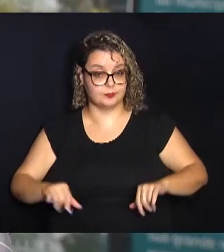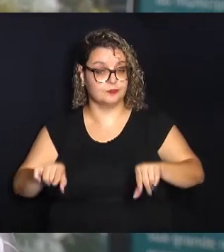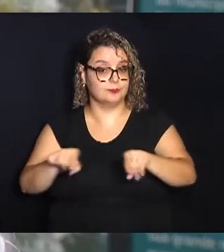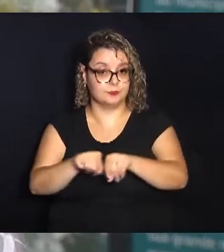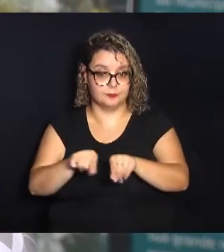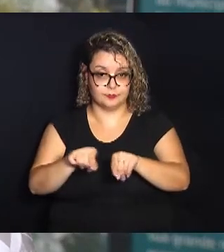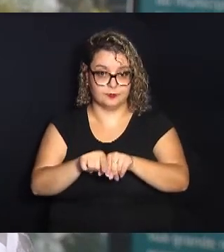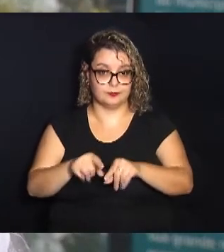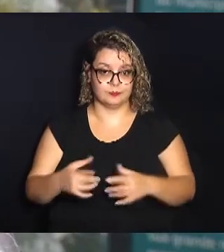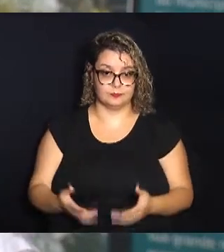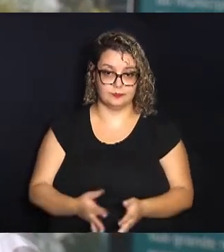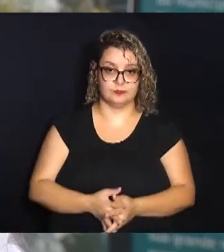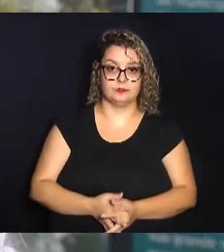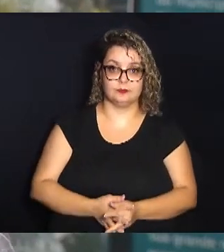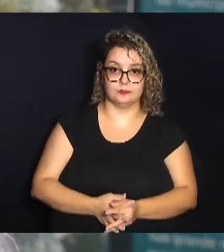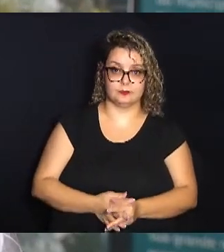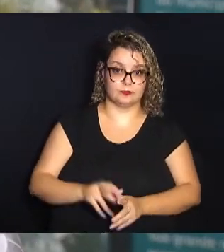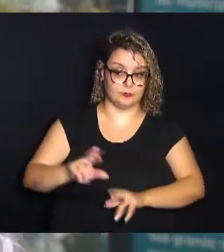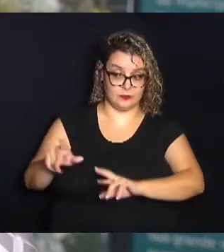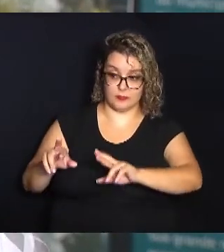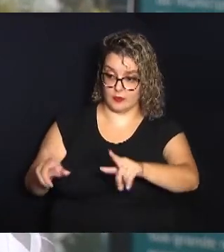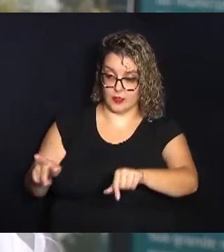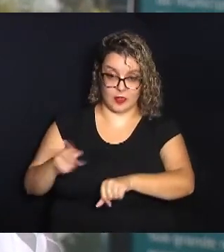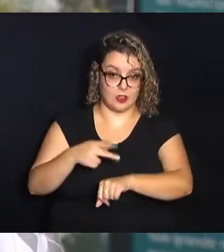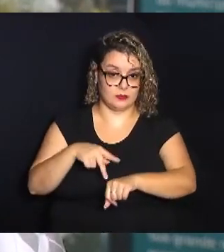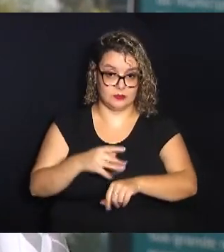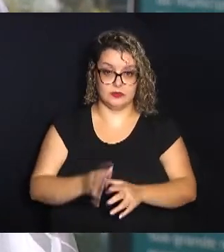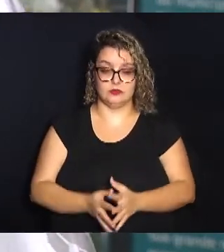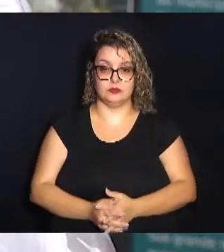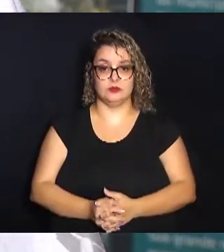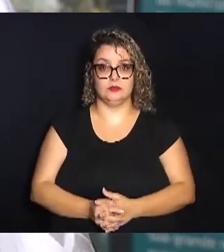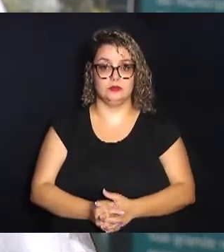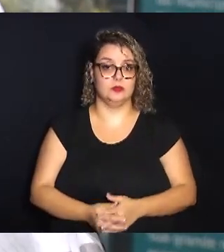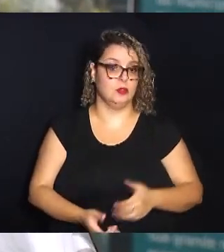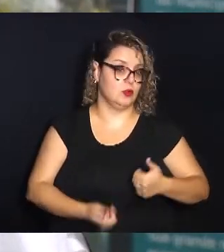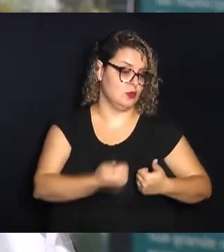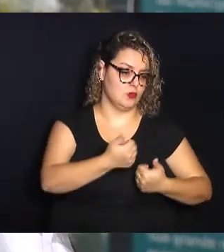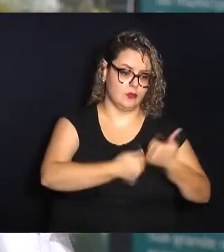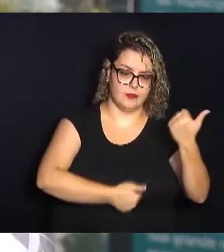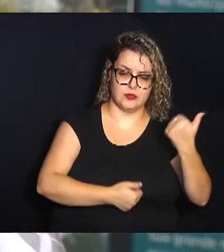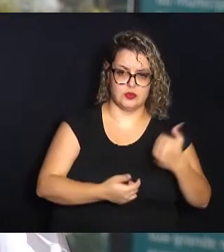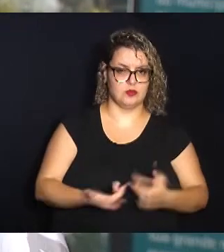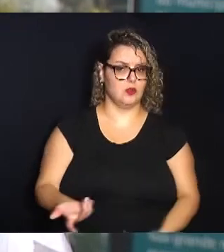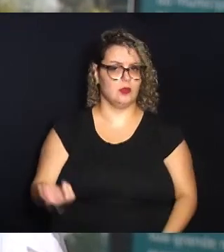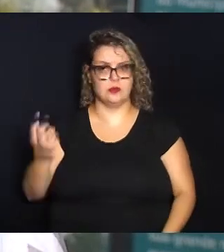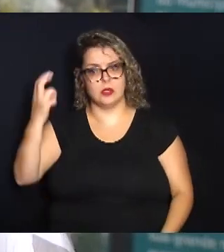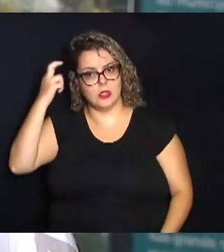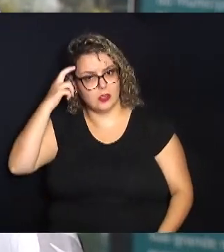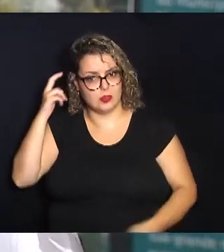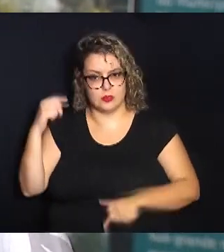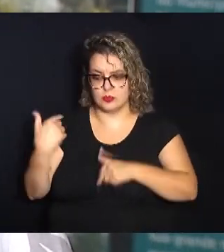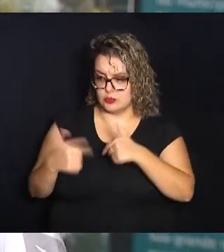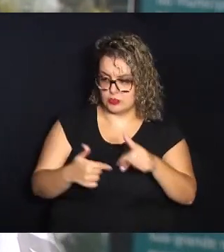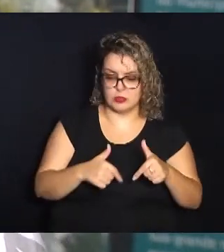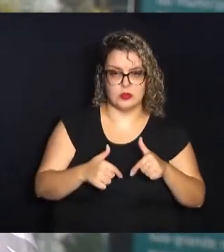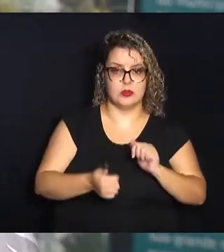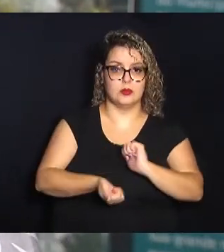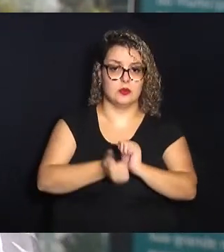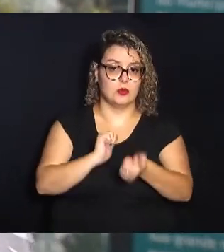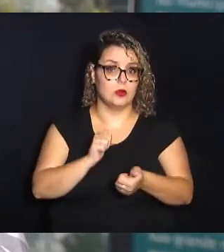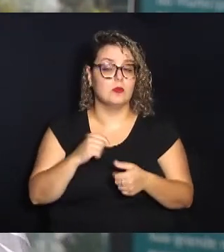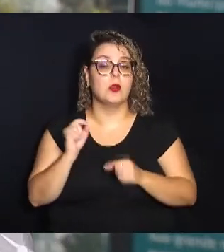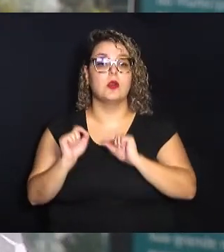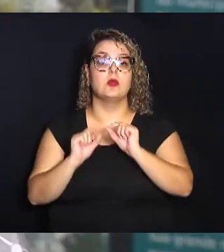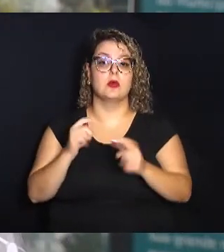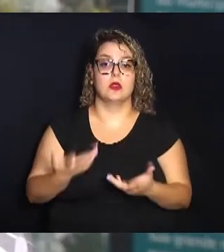sofrendo também aí em um nos diversos os países eh no futebol na cultura no trabalho no esporte